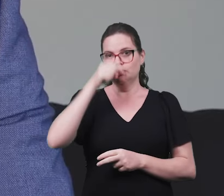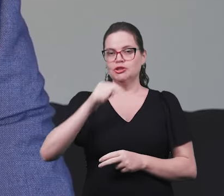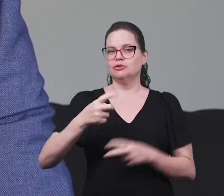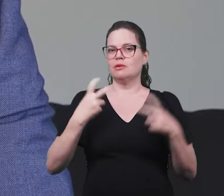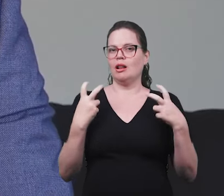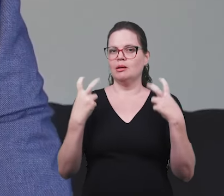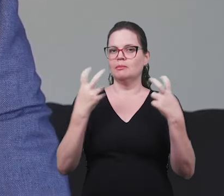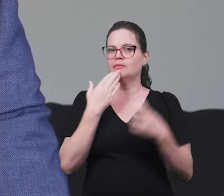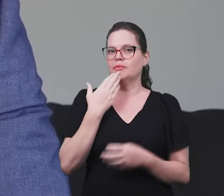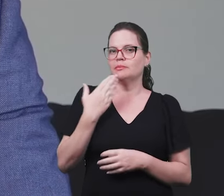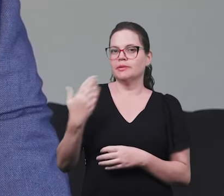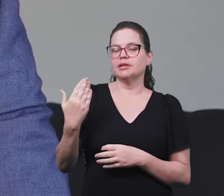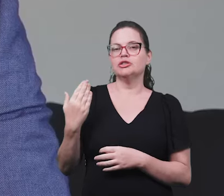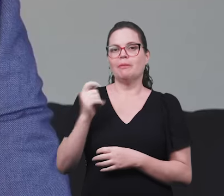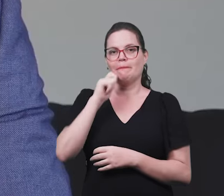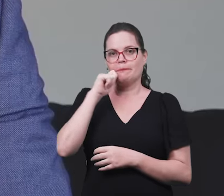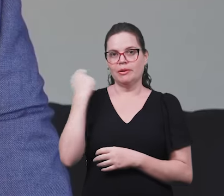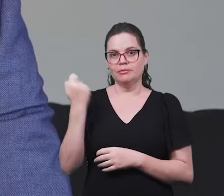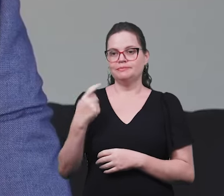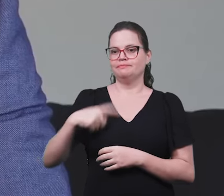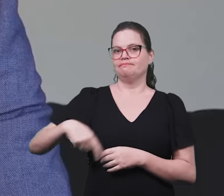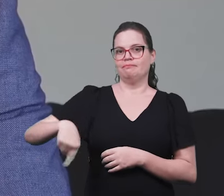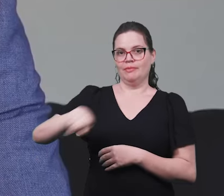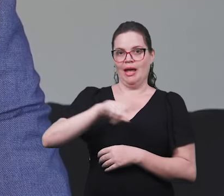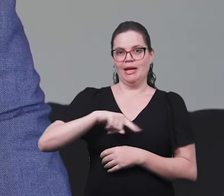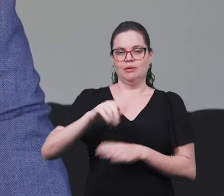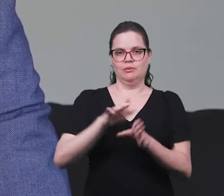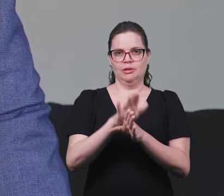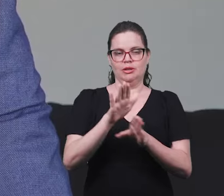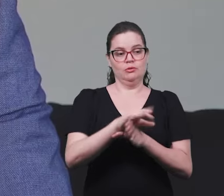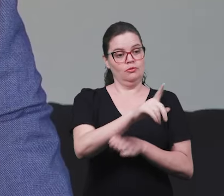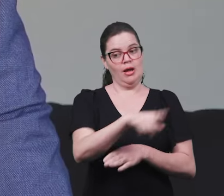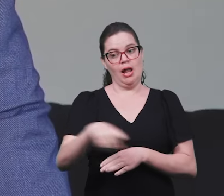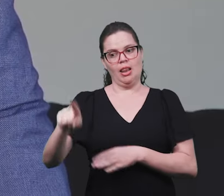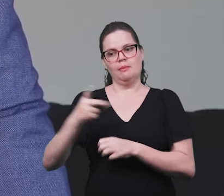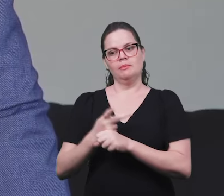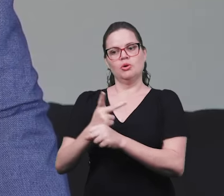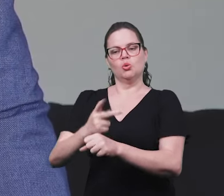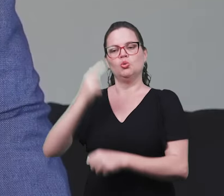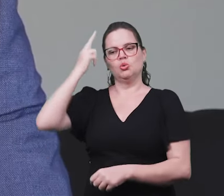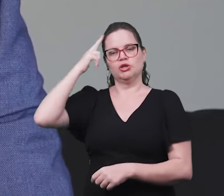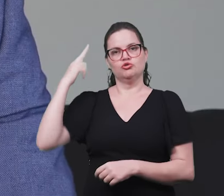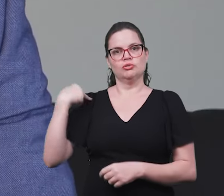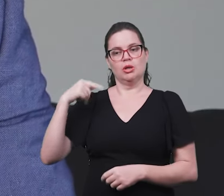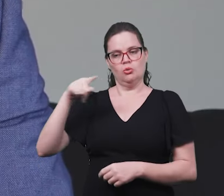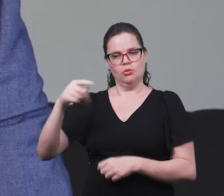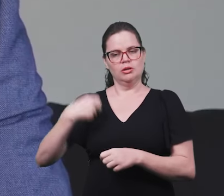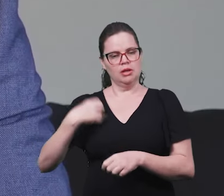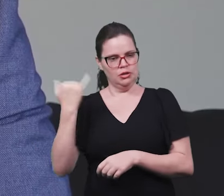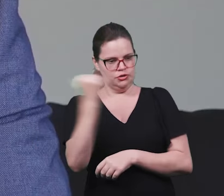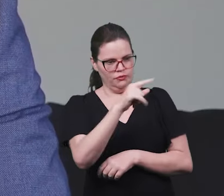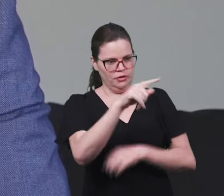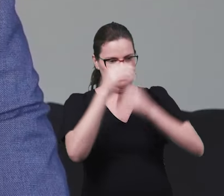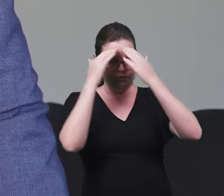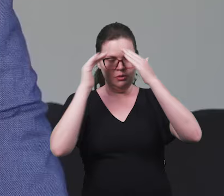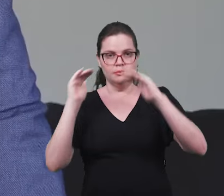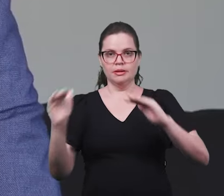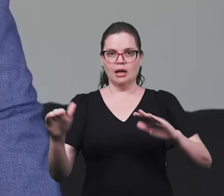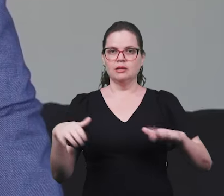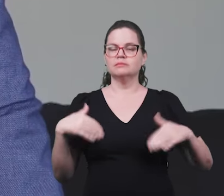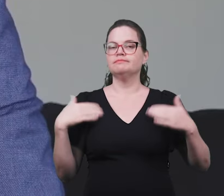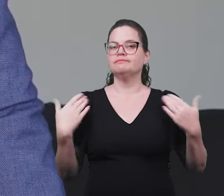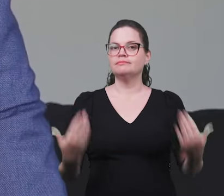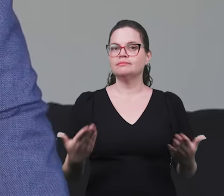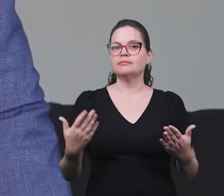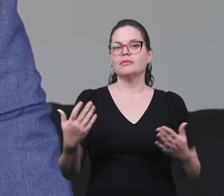pão. E Faraó orientou que todos os egípcios fossem a José e fazer conforme a palavra de José. Então José